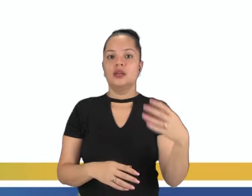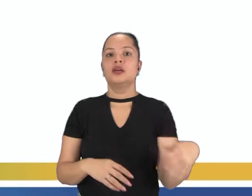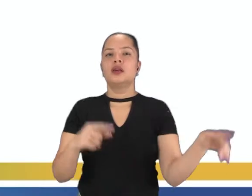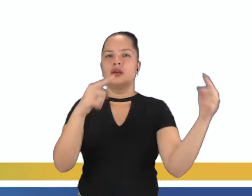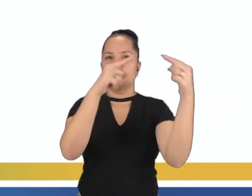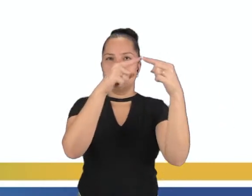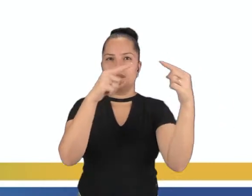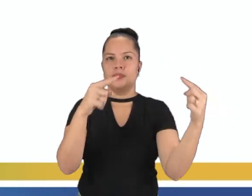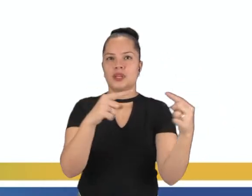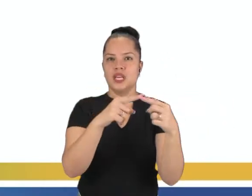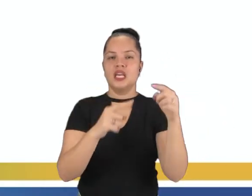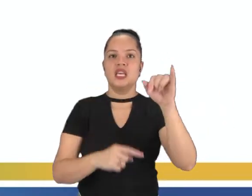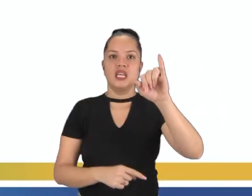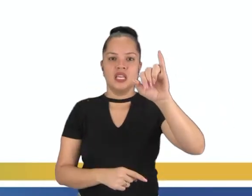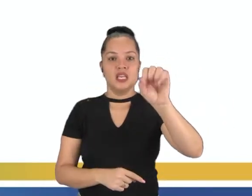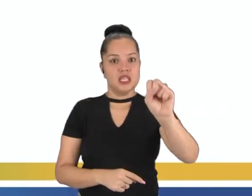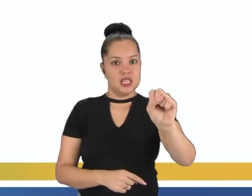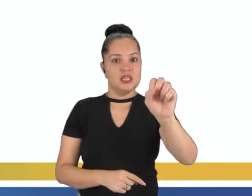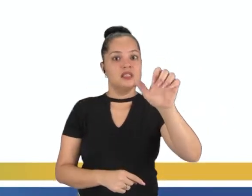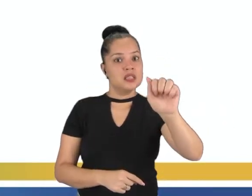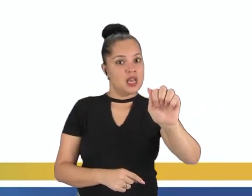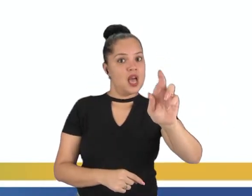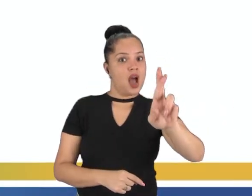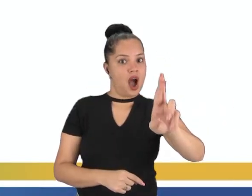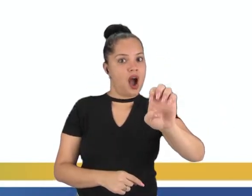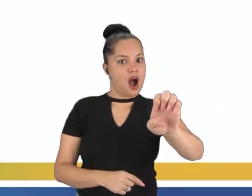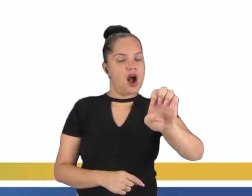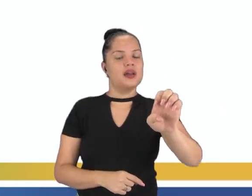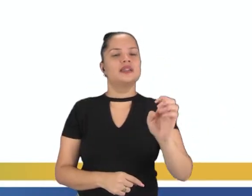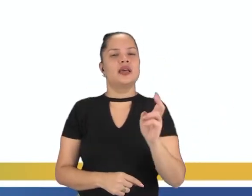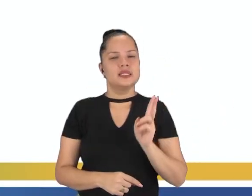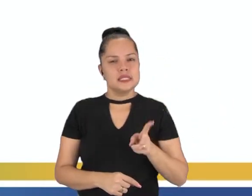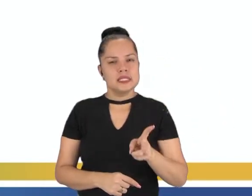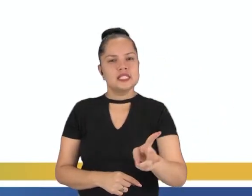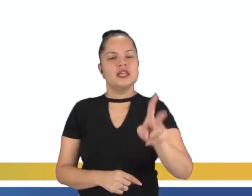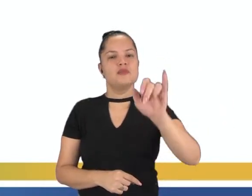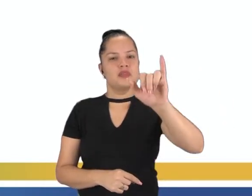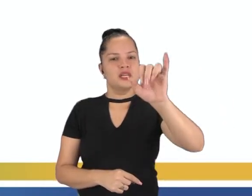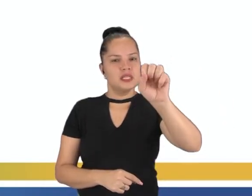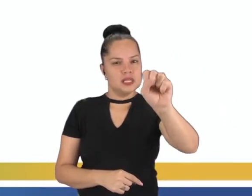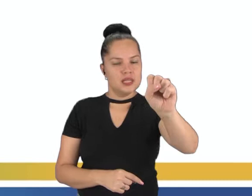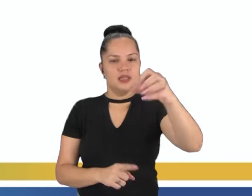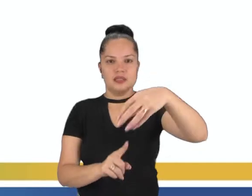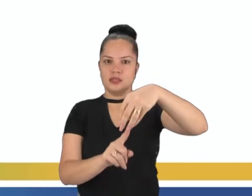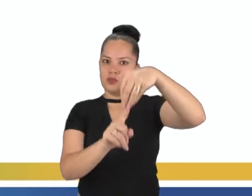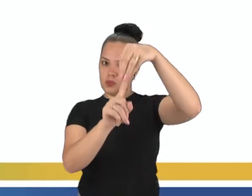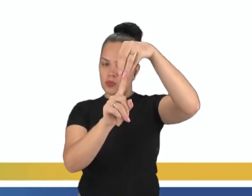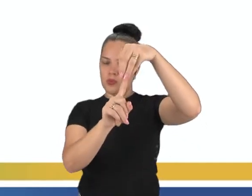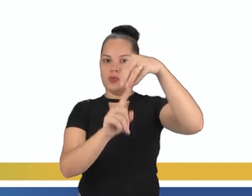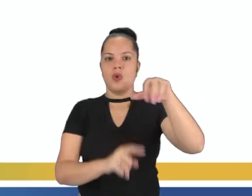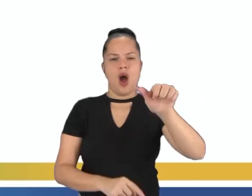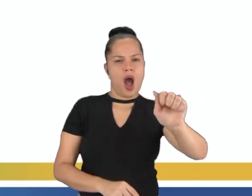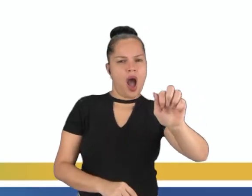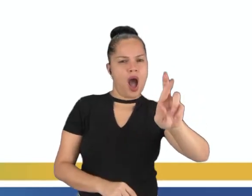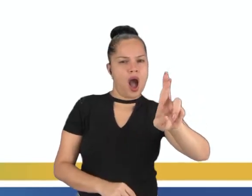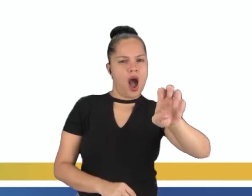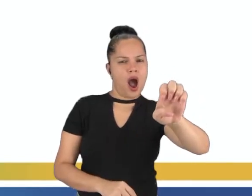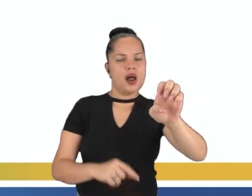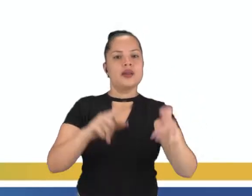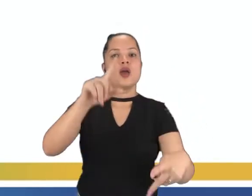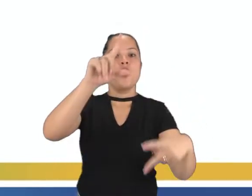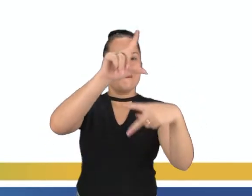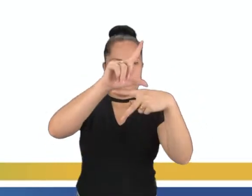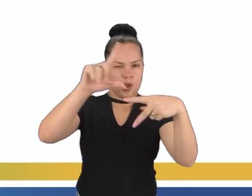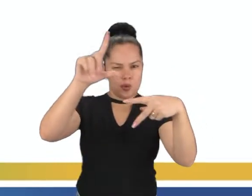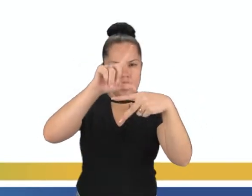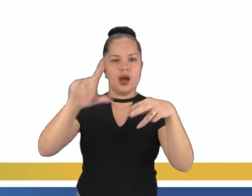is ou are, e aí vai ser o singular e o plural. Sempre que tiver o is, singular, e sempre que tiver o are, plural. Na